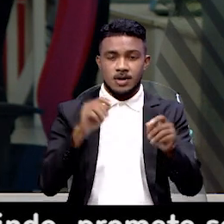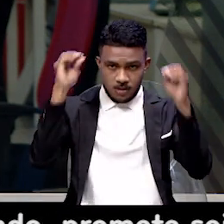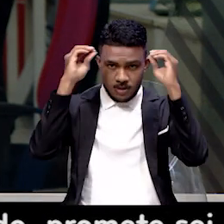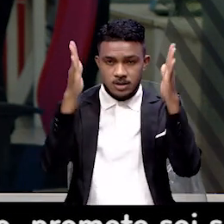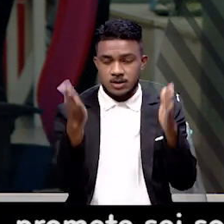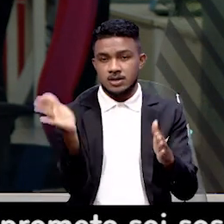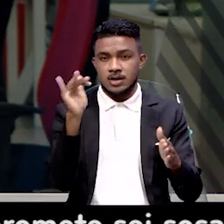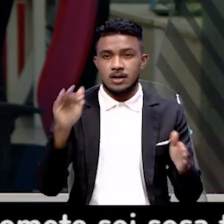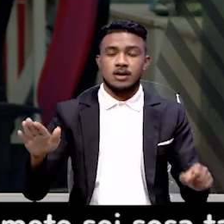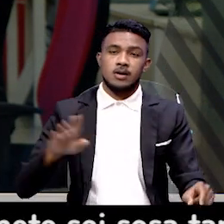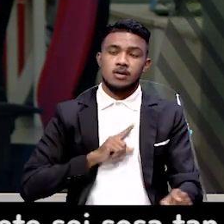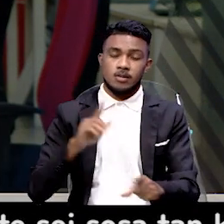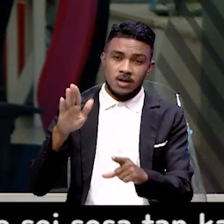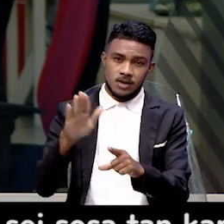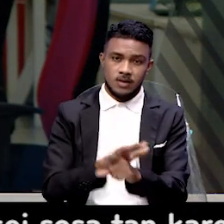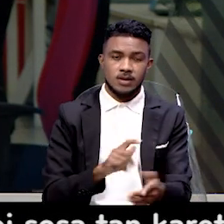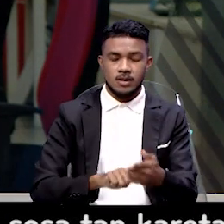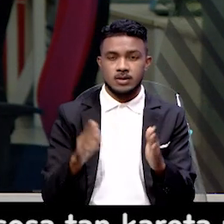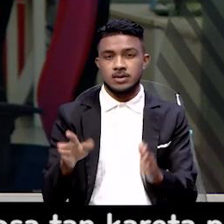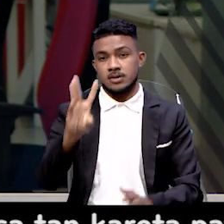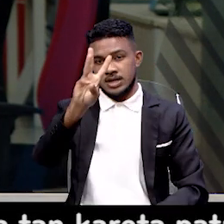ou na escalão 6.